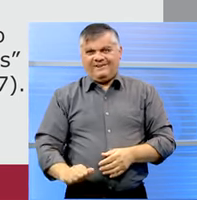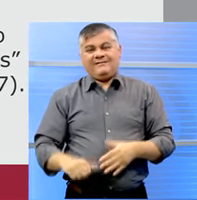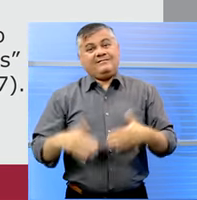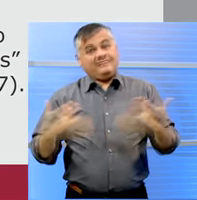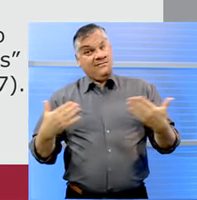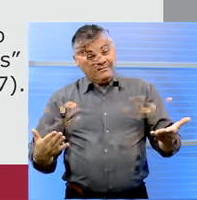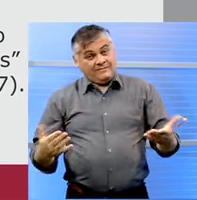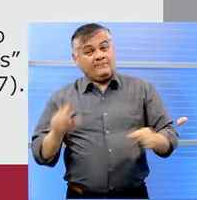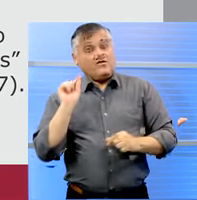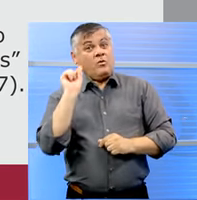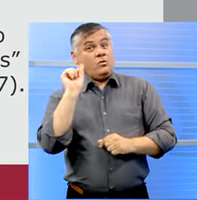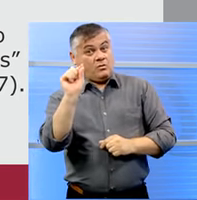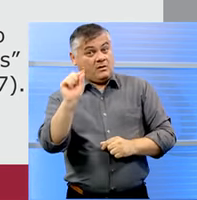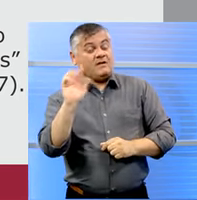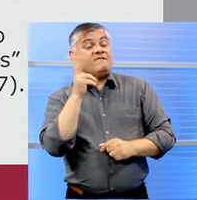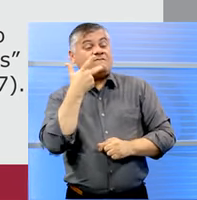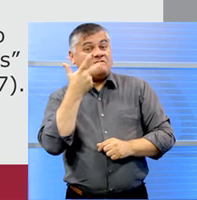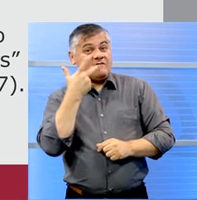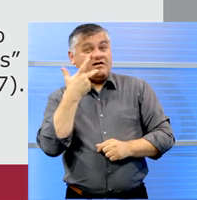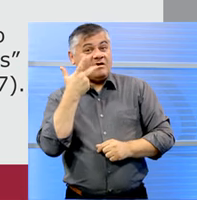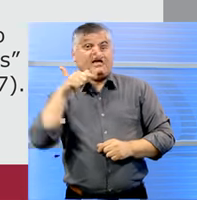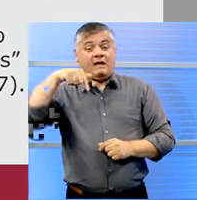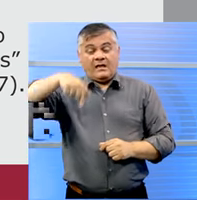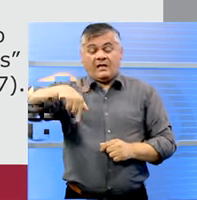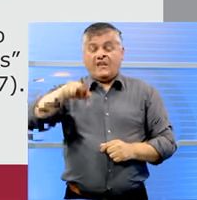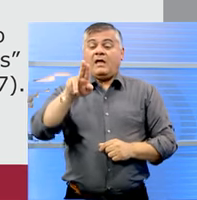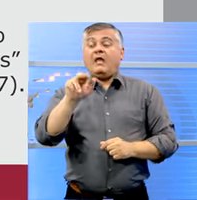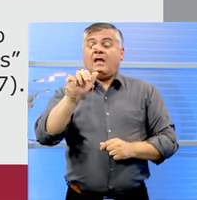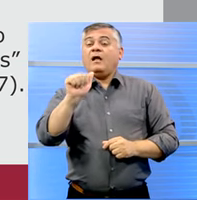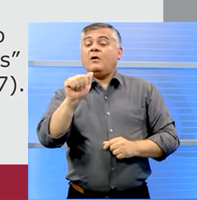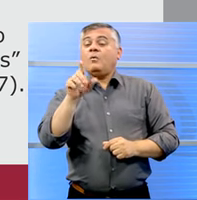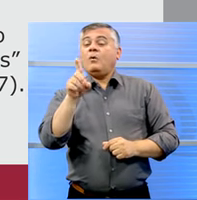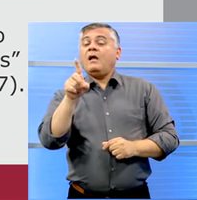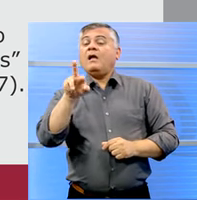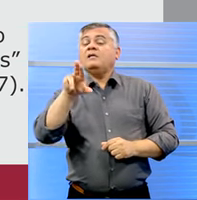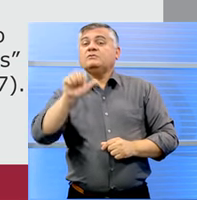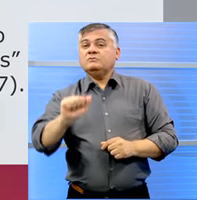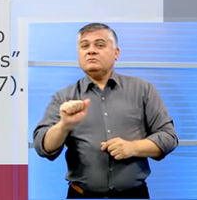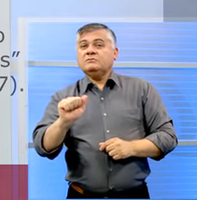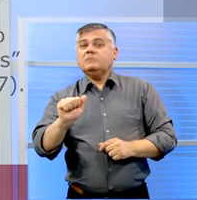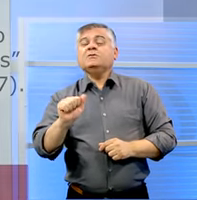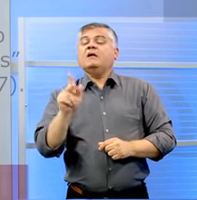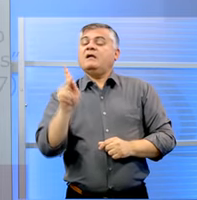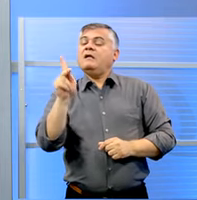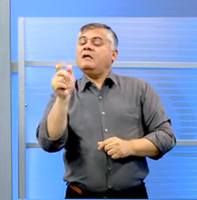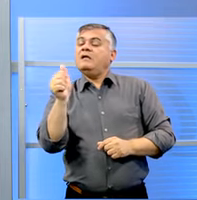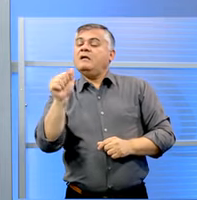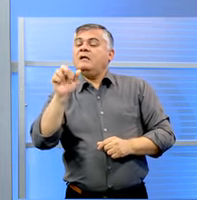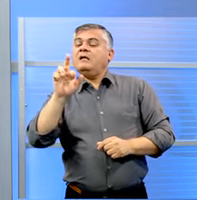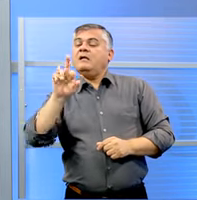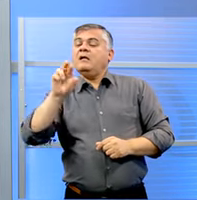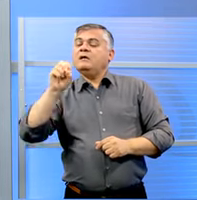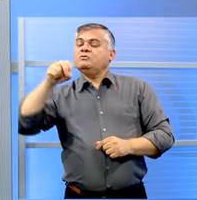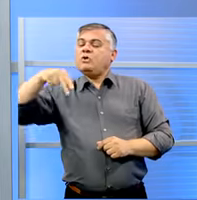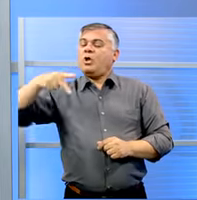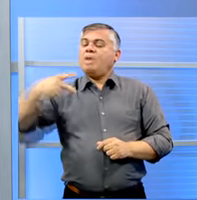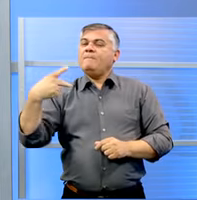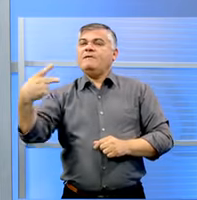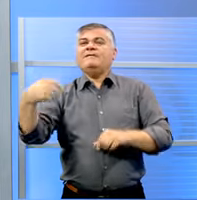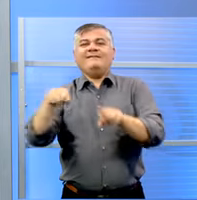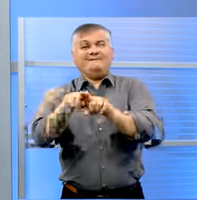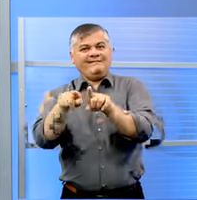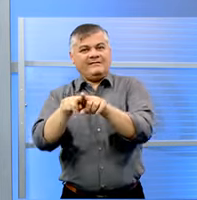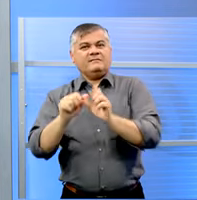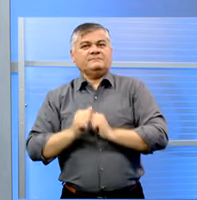exploratórios. Essa é uma fala de Quadros e Carnop de 2004. E quando nós falamos na língua de sinais, nós